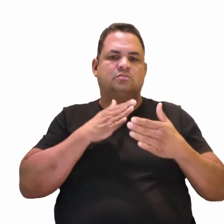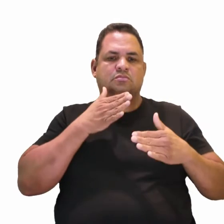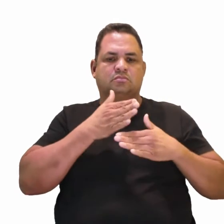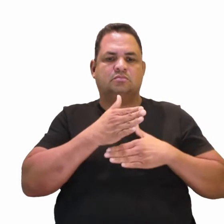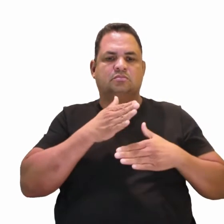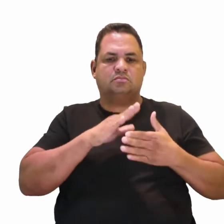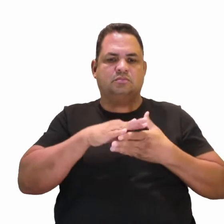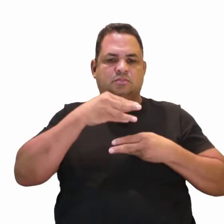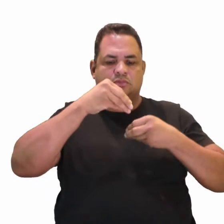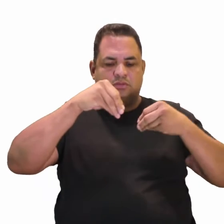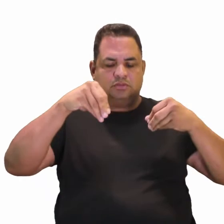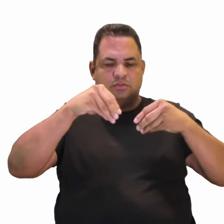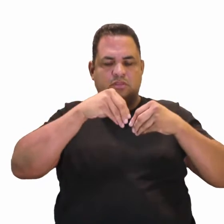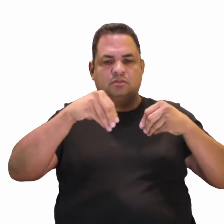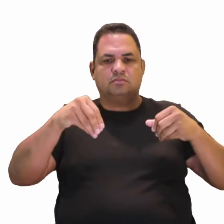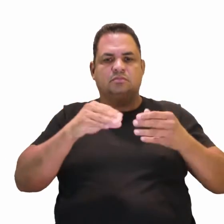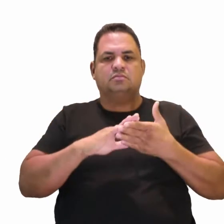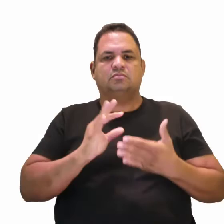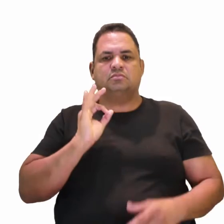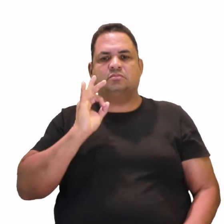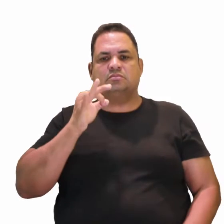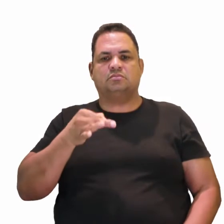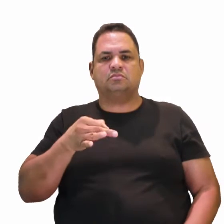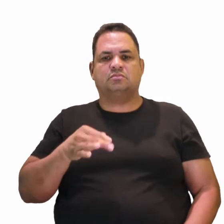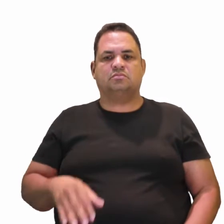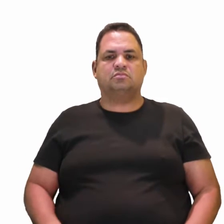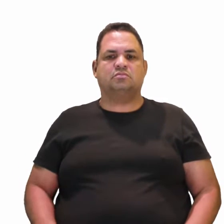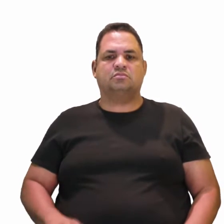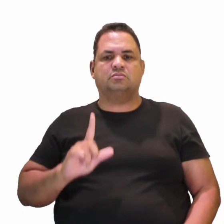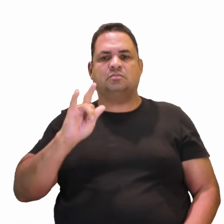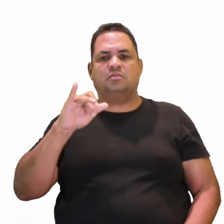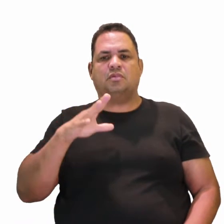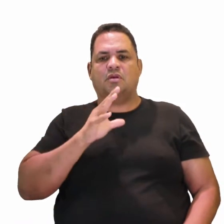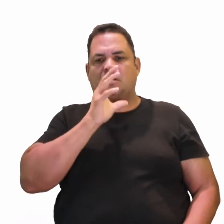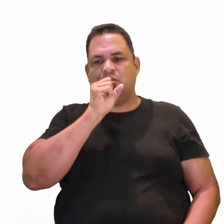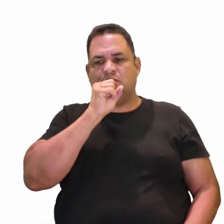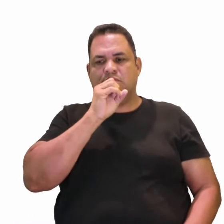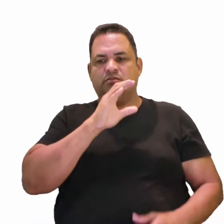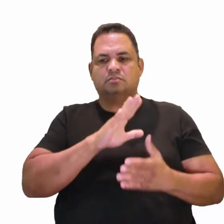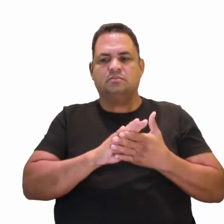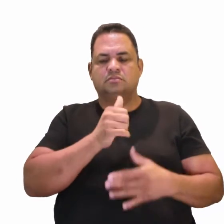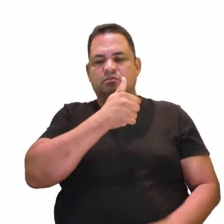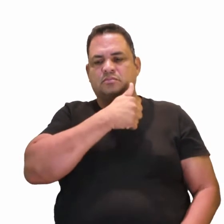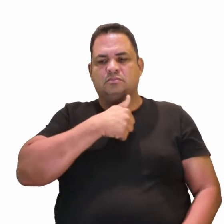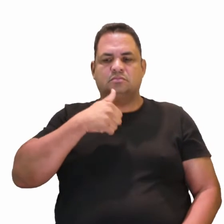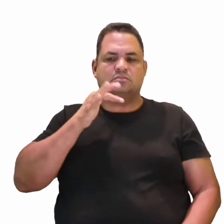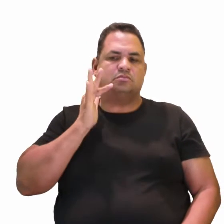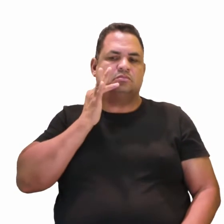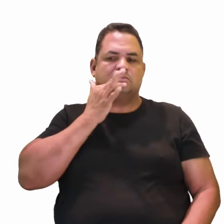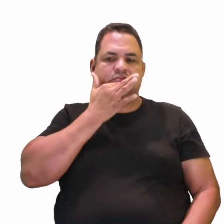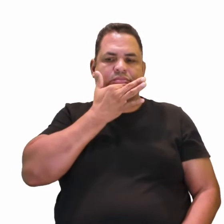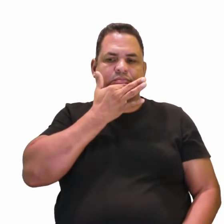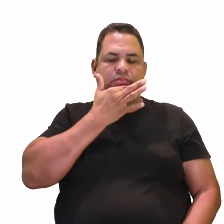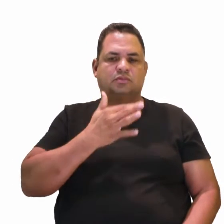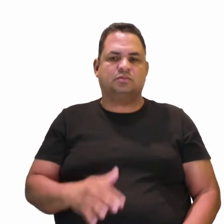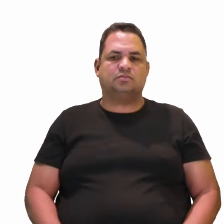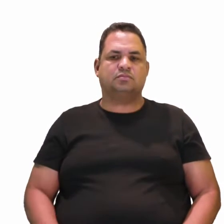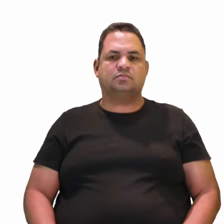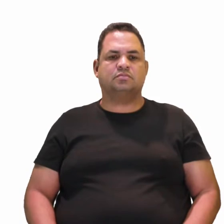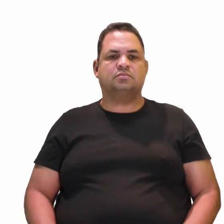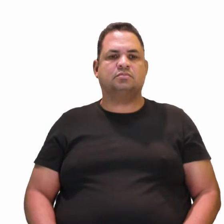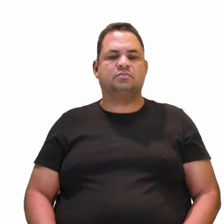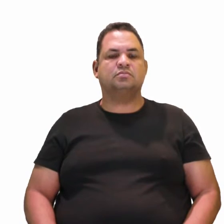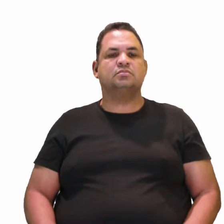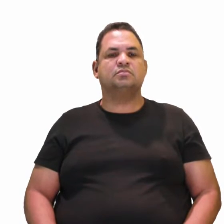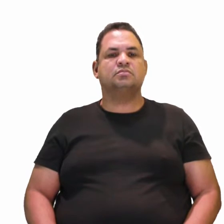de limão, certo? Lima ou laranja para dar esse flavor, esse sabor. Keep a